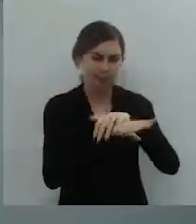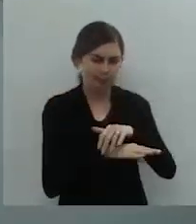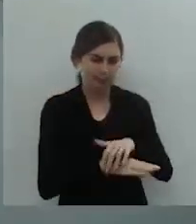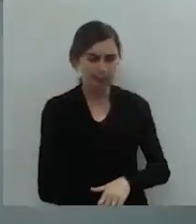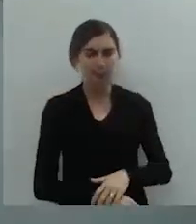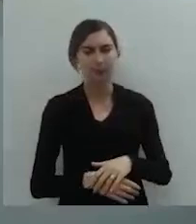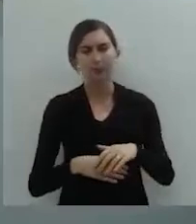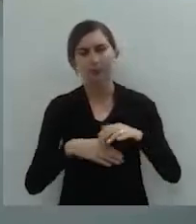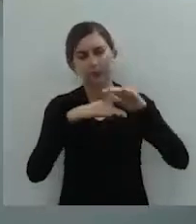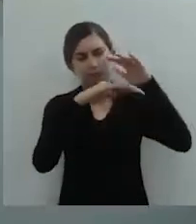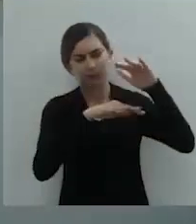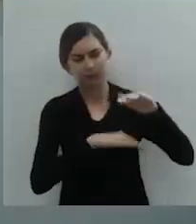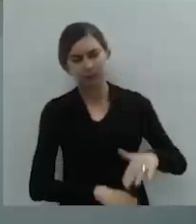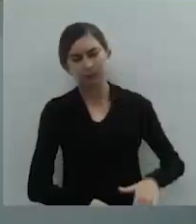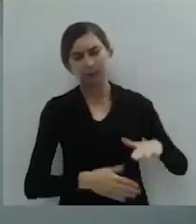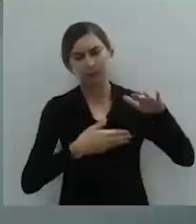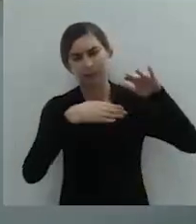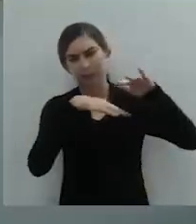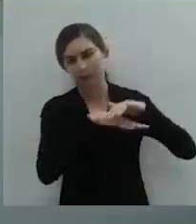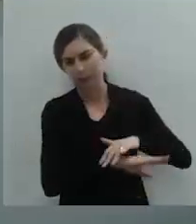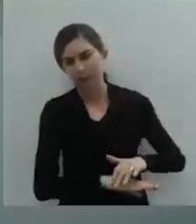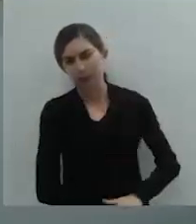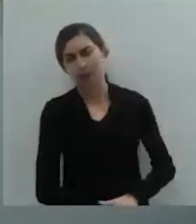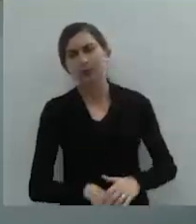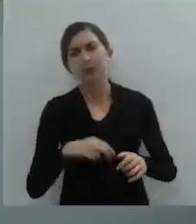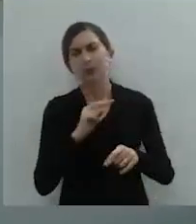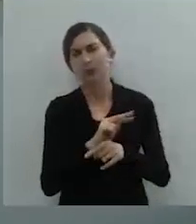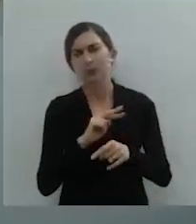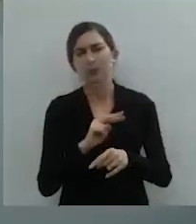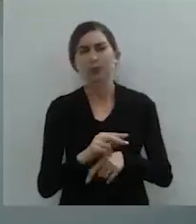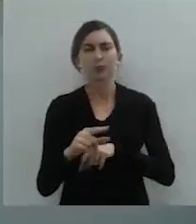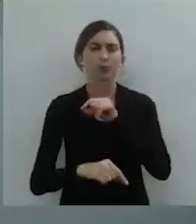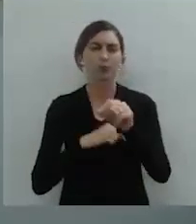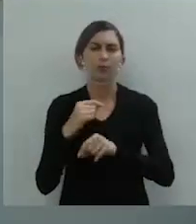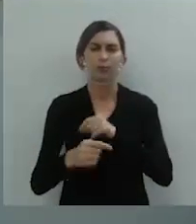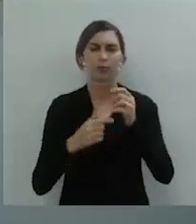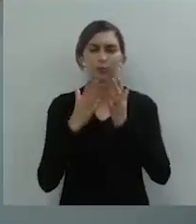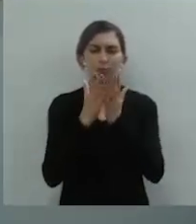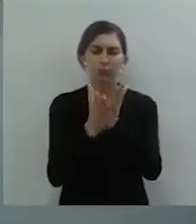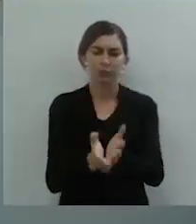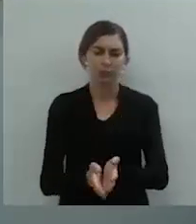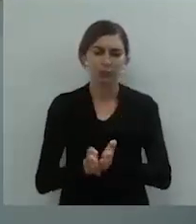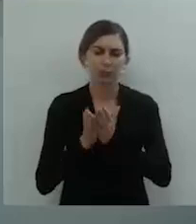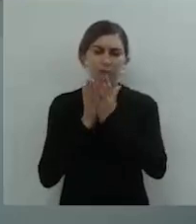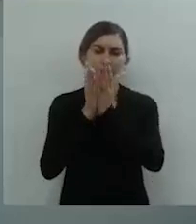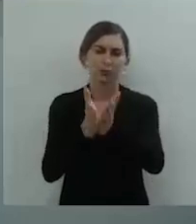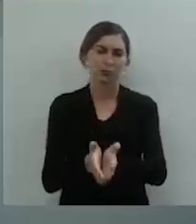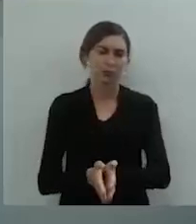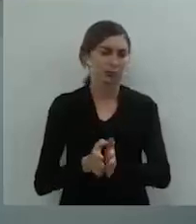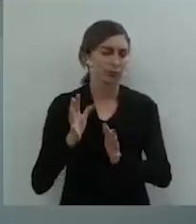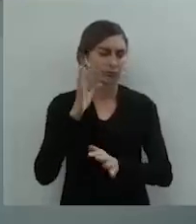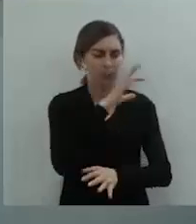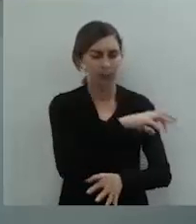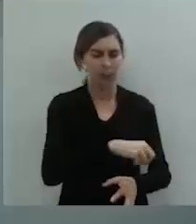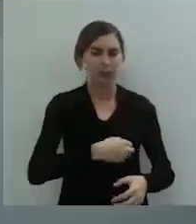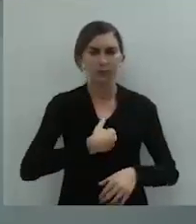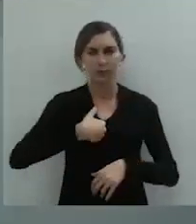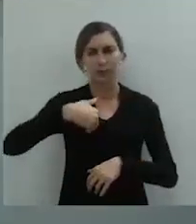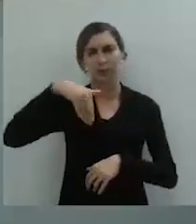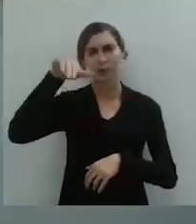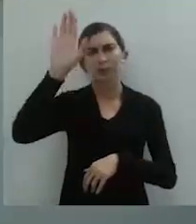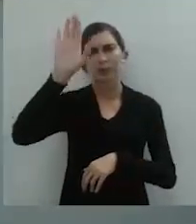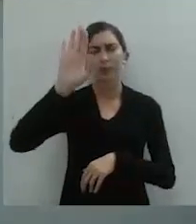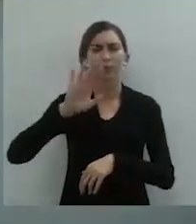e ele é guardado esperando que as navegações para que seja levado